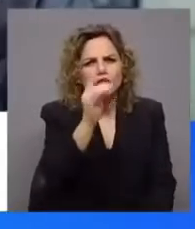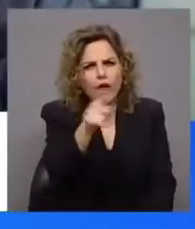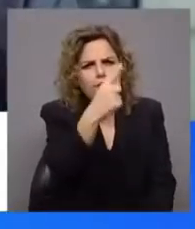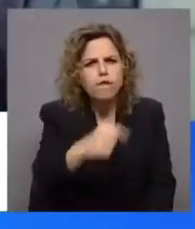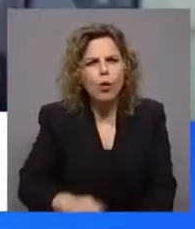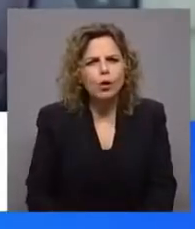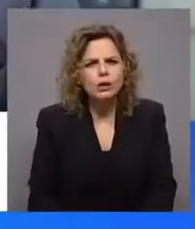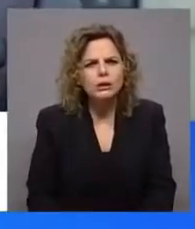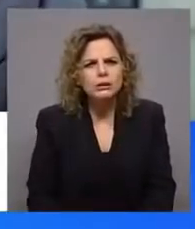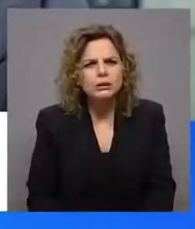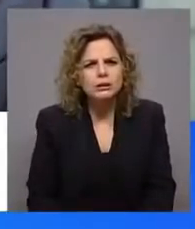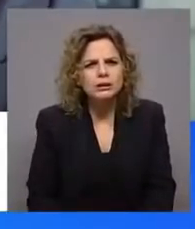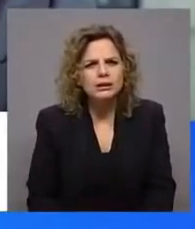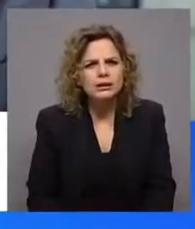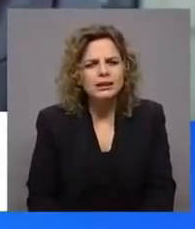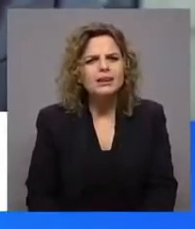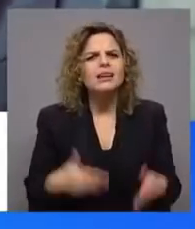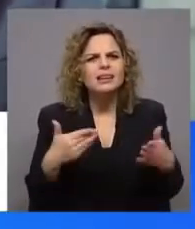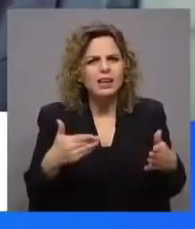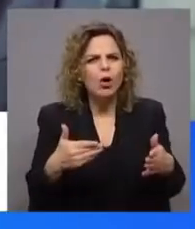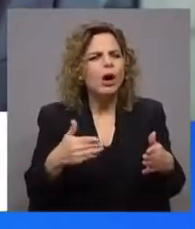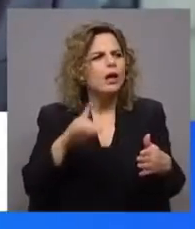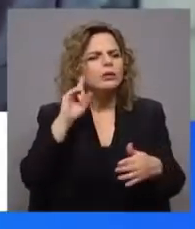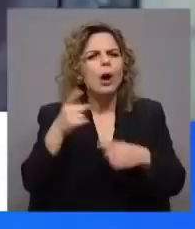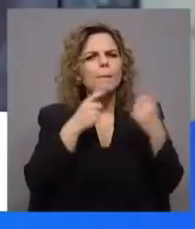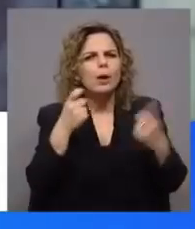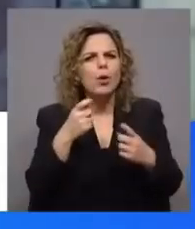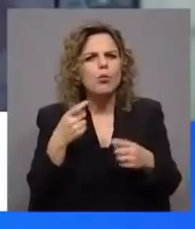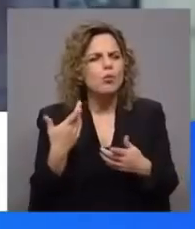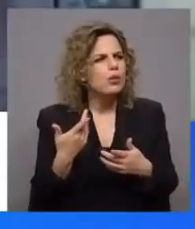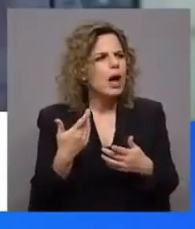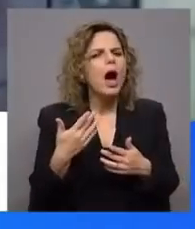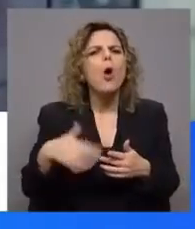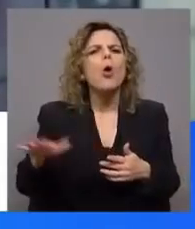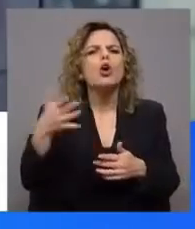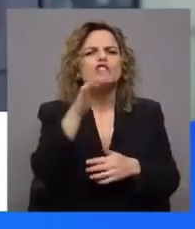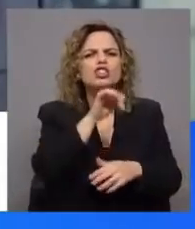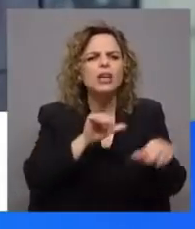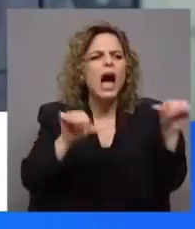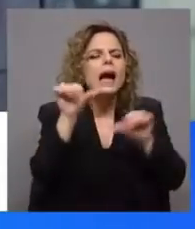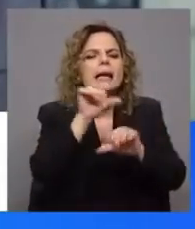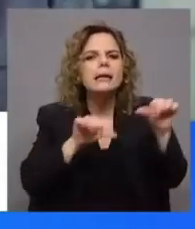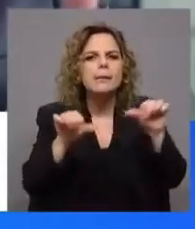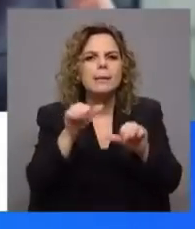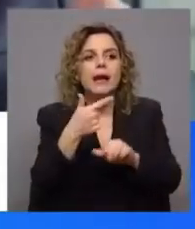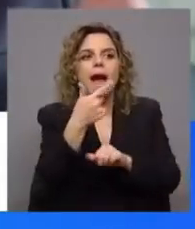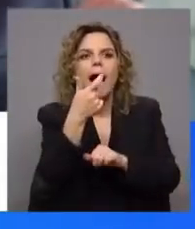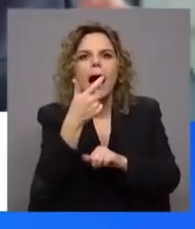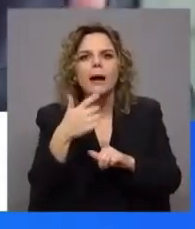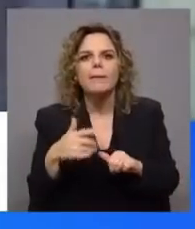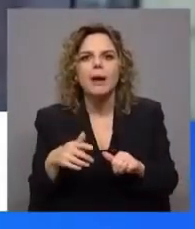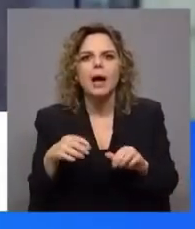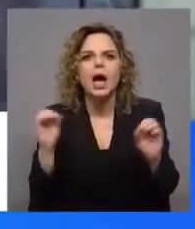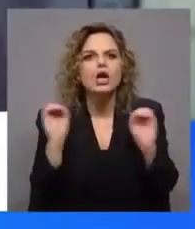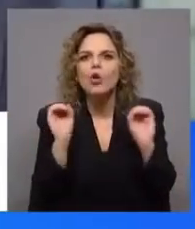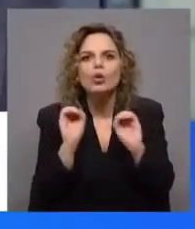hoje estamos procurando a arma química. E a arma química nunca existiu. Ou seja,